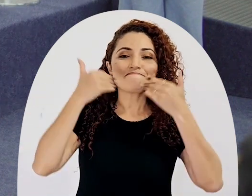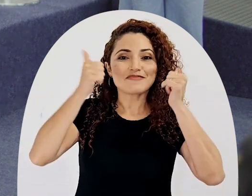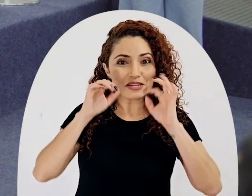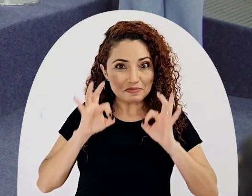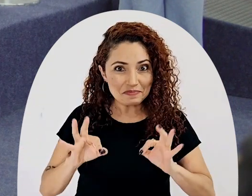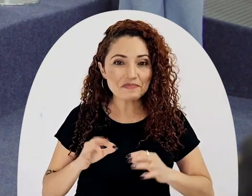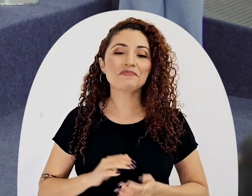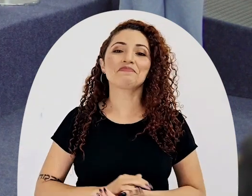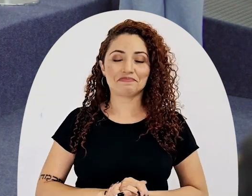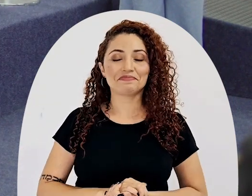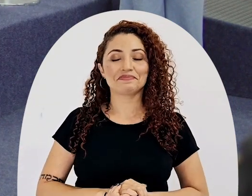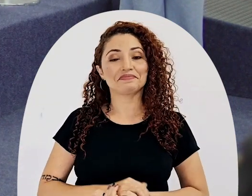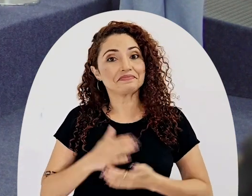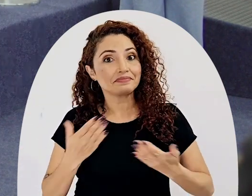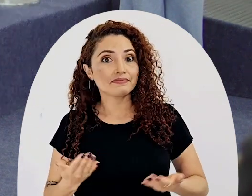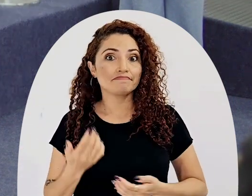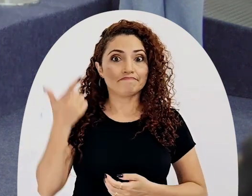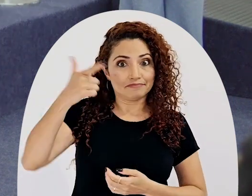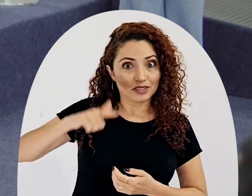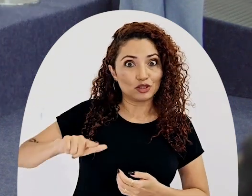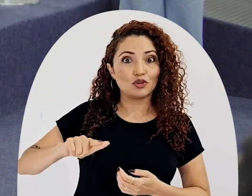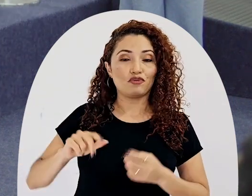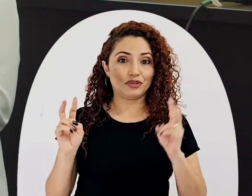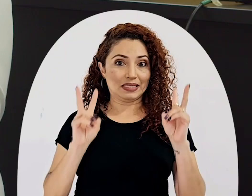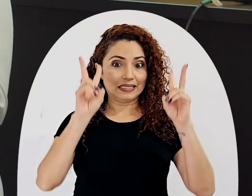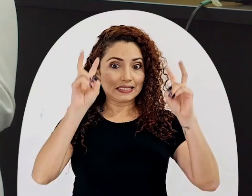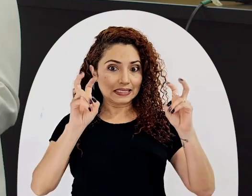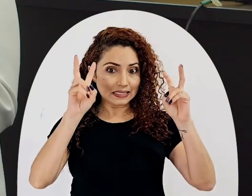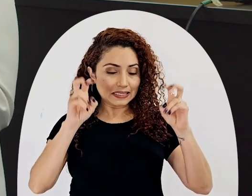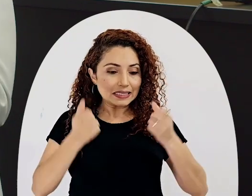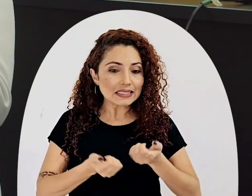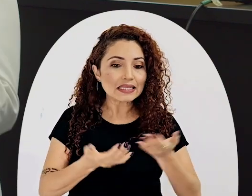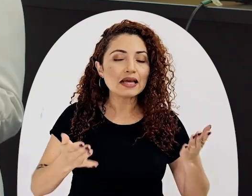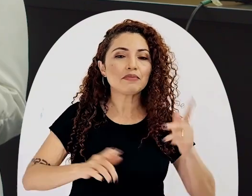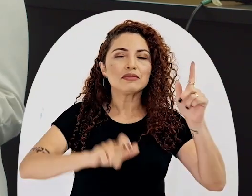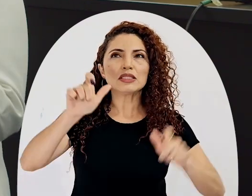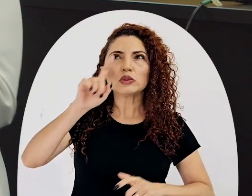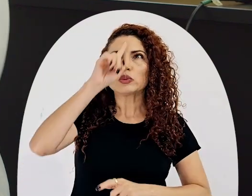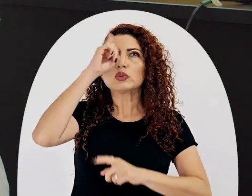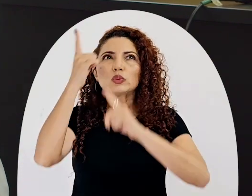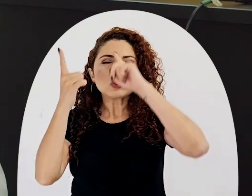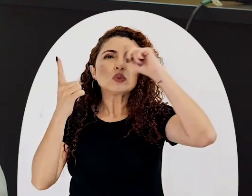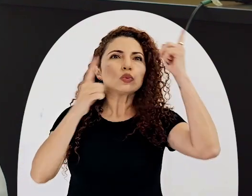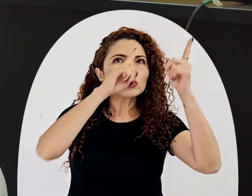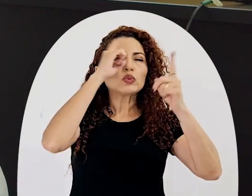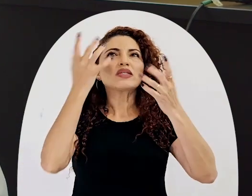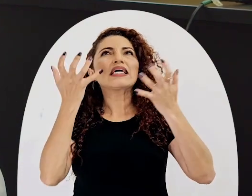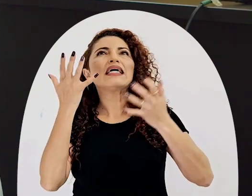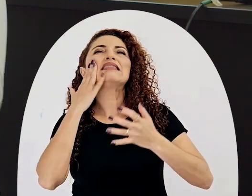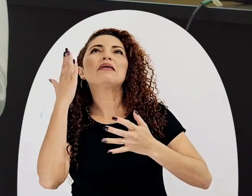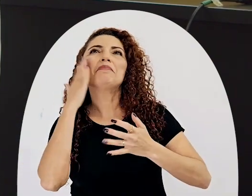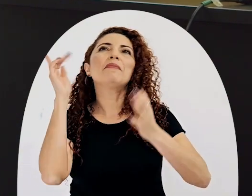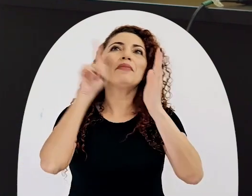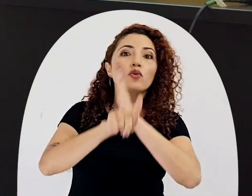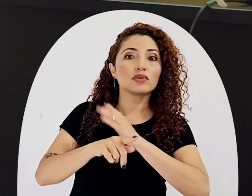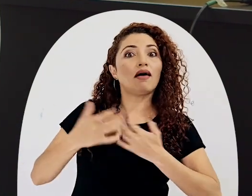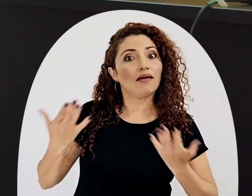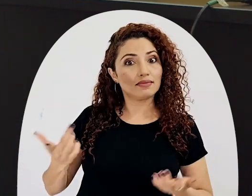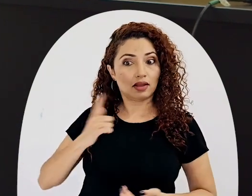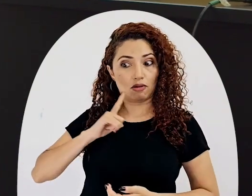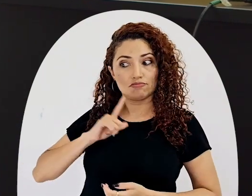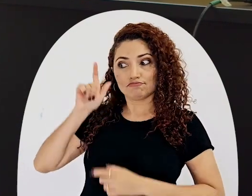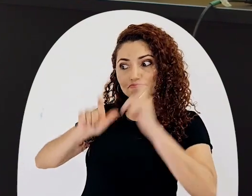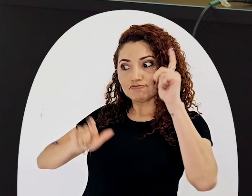novo, é um assunto que gera muitos questionamentos, a gente quer saber, os nossos palestrantes estão aqui, a